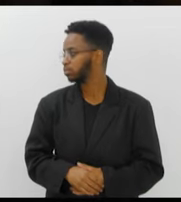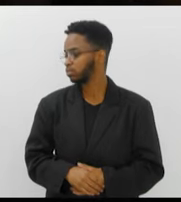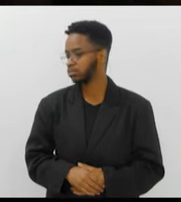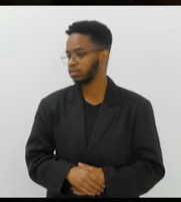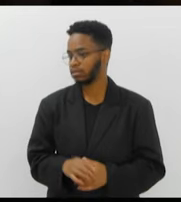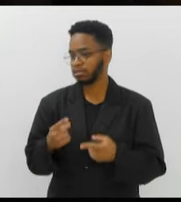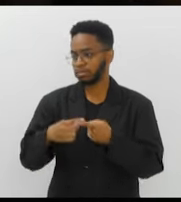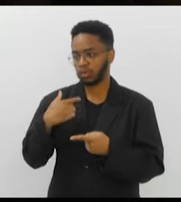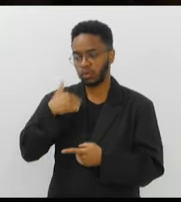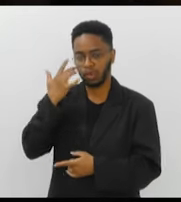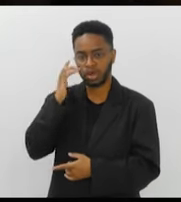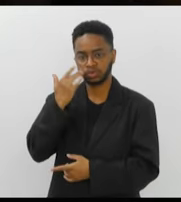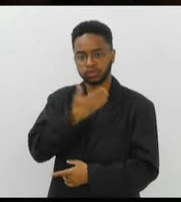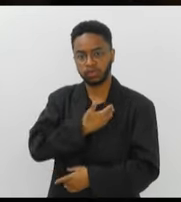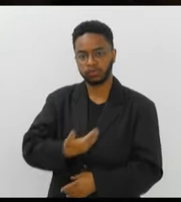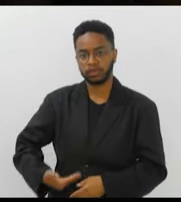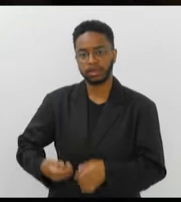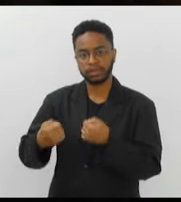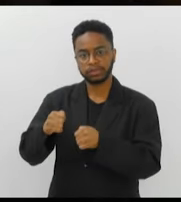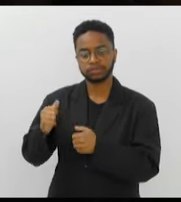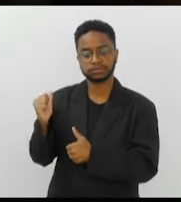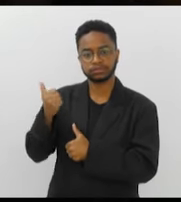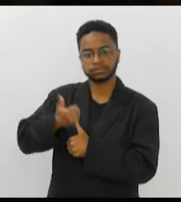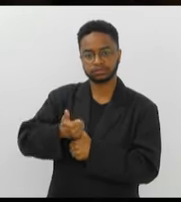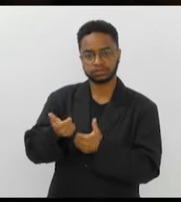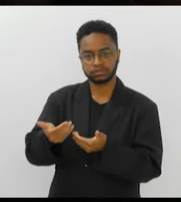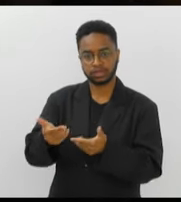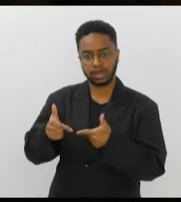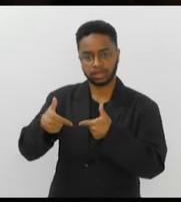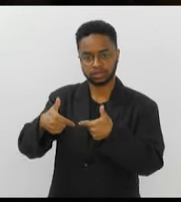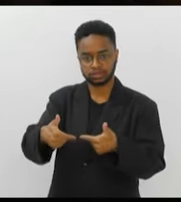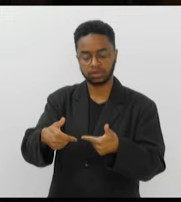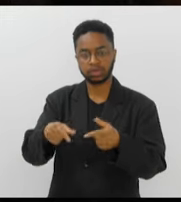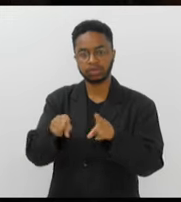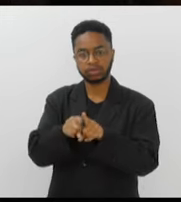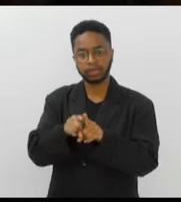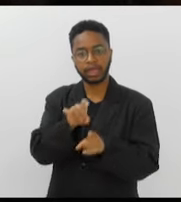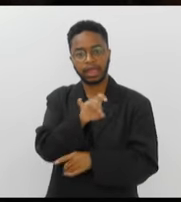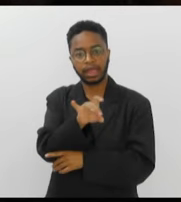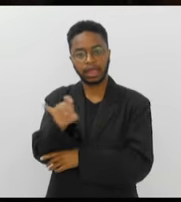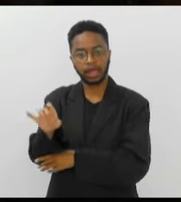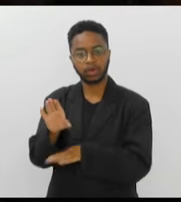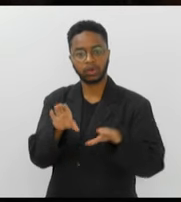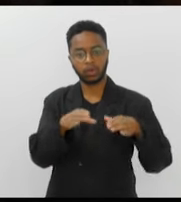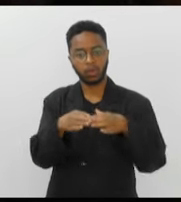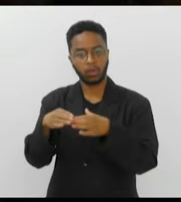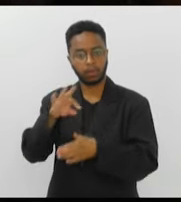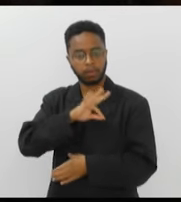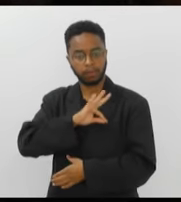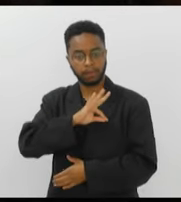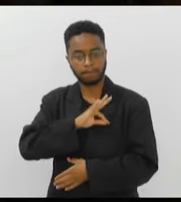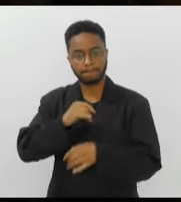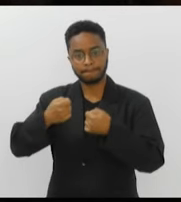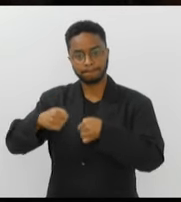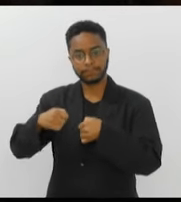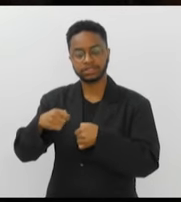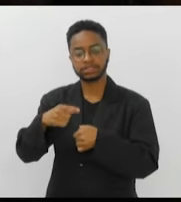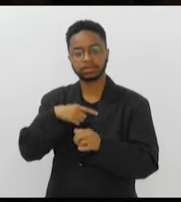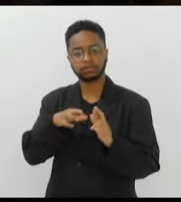governo vai ter que chamar os trabalhos à ordem. E cada batalhão terá que ter a